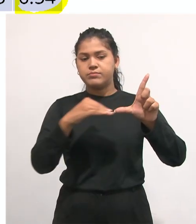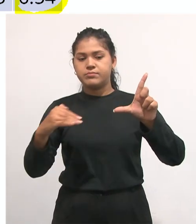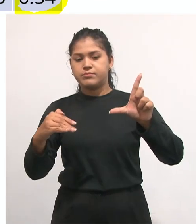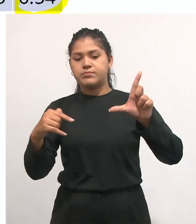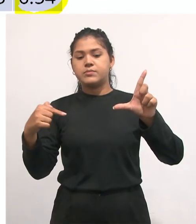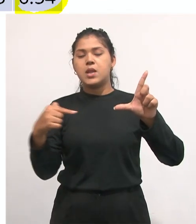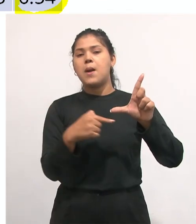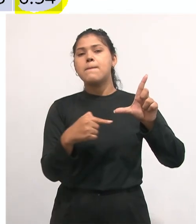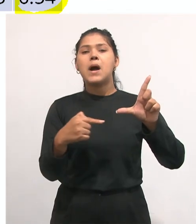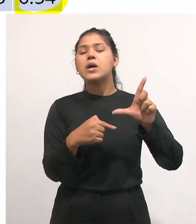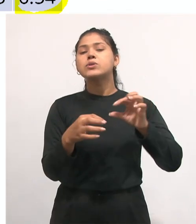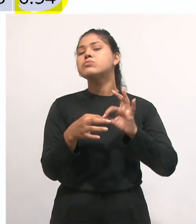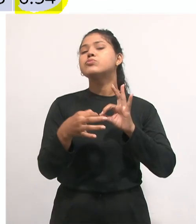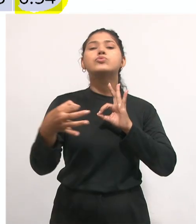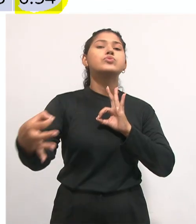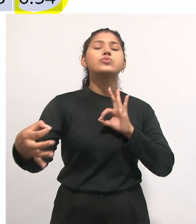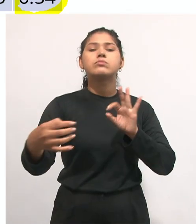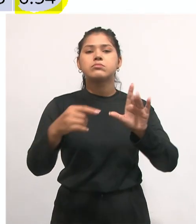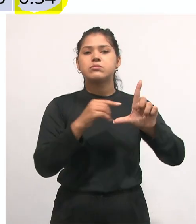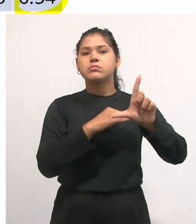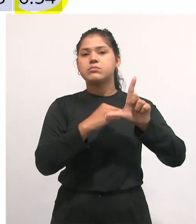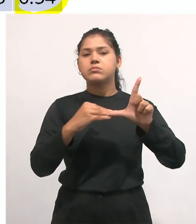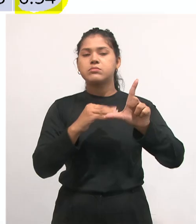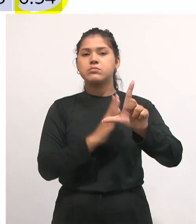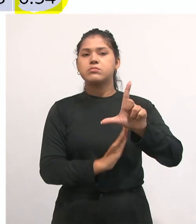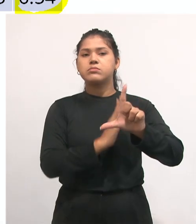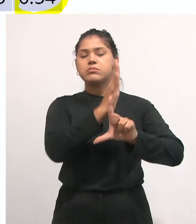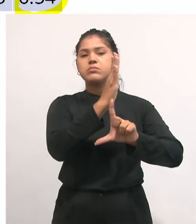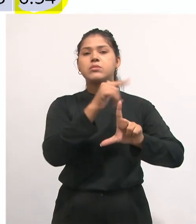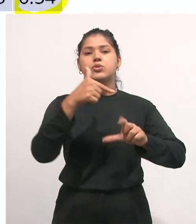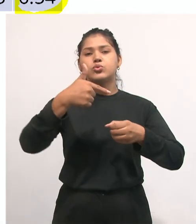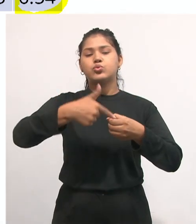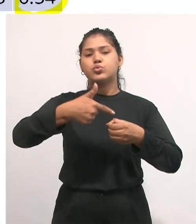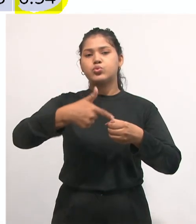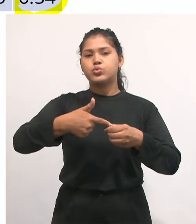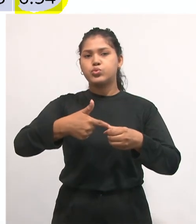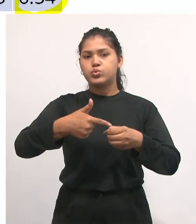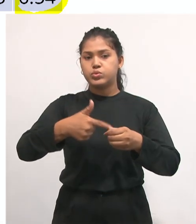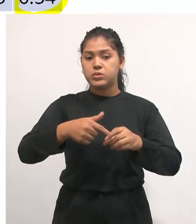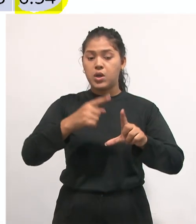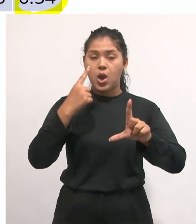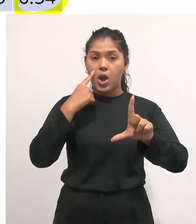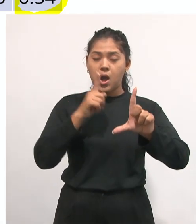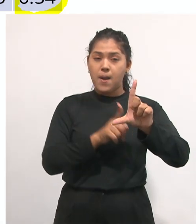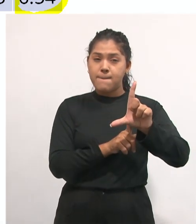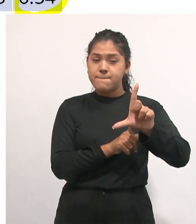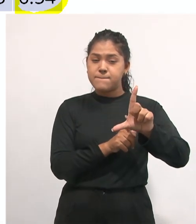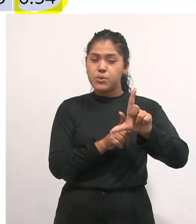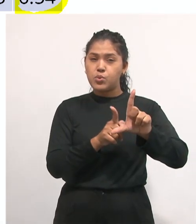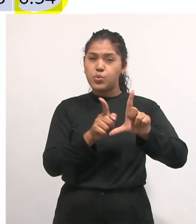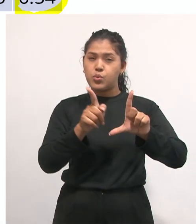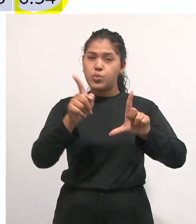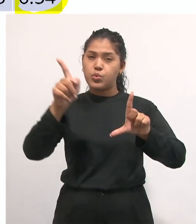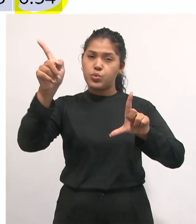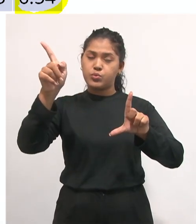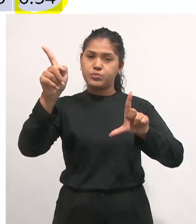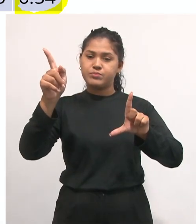X, consumo de combustível no eixo Y. E a reta de regressão é essa